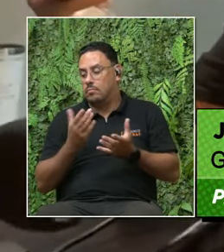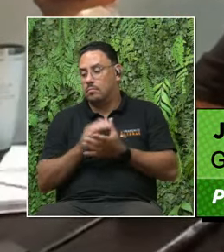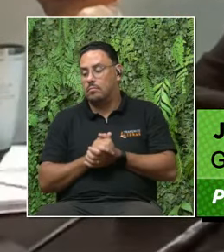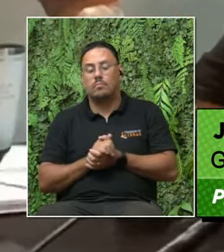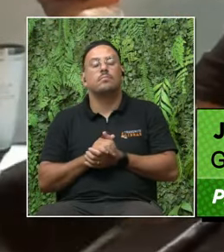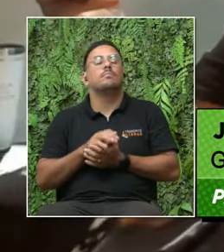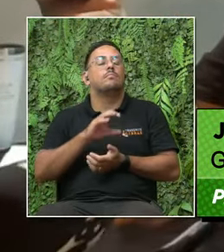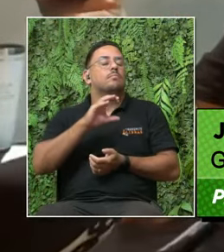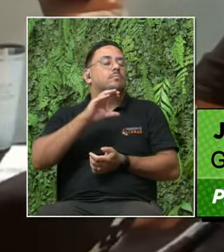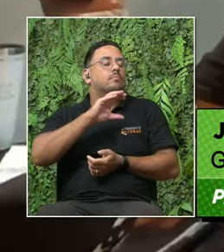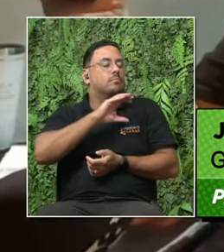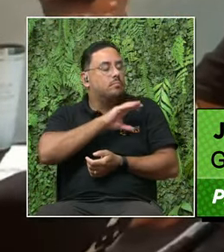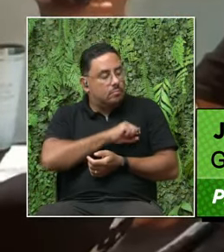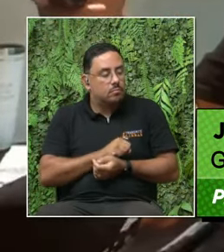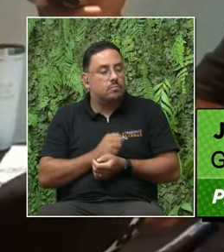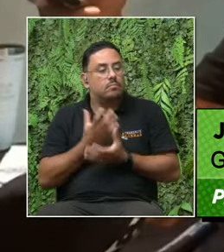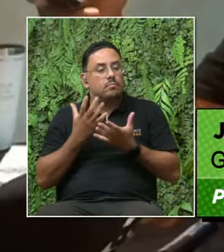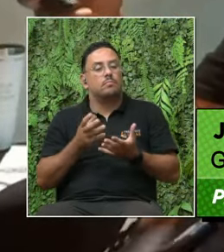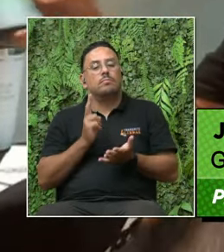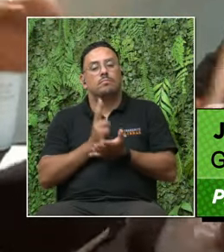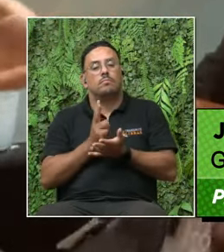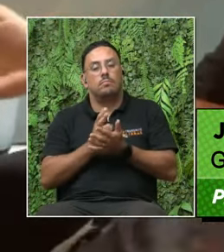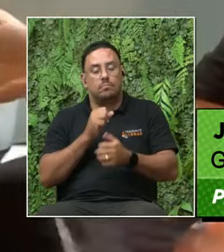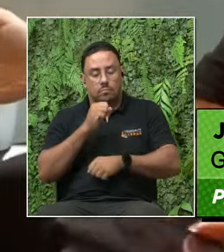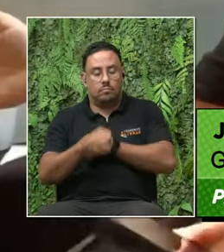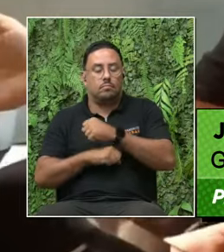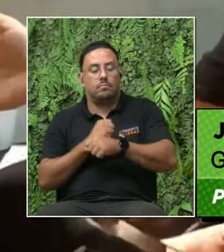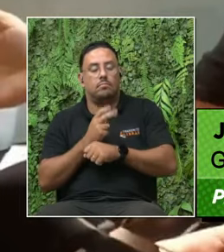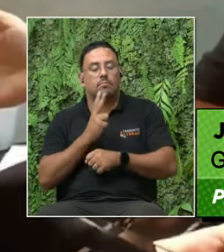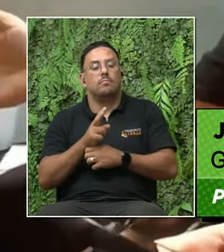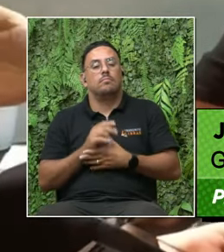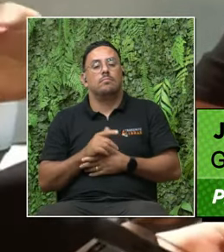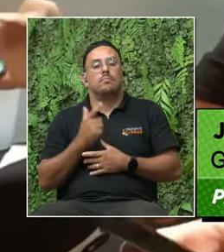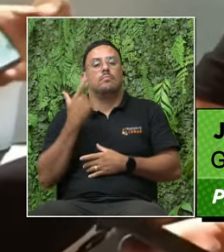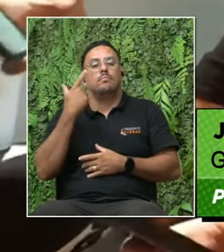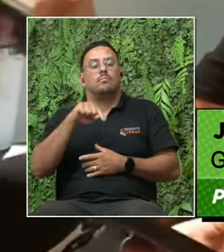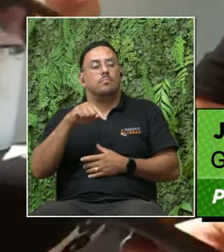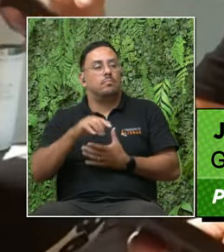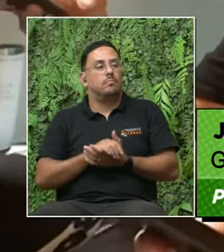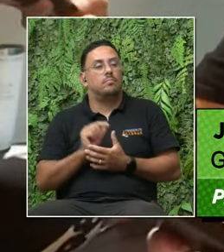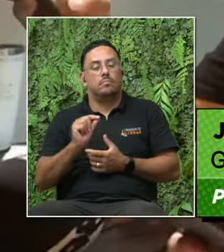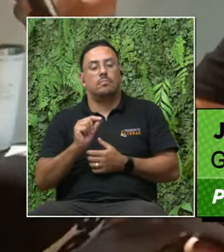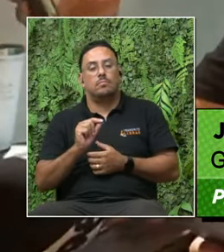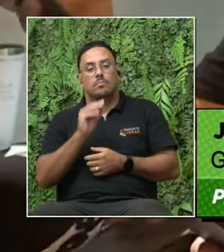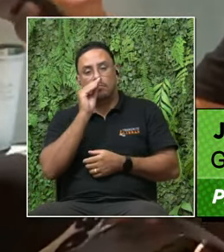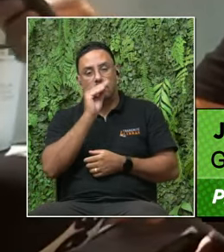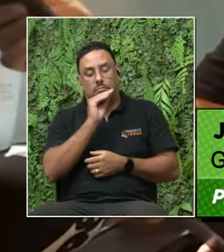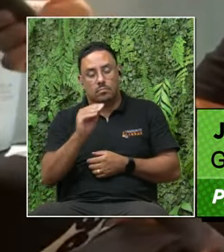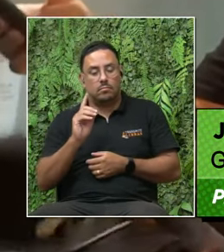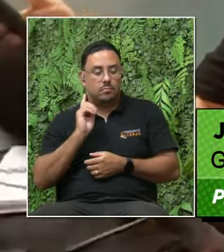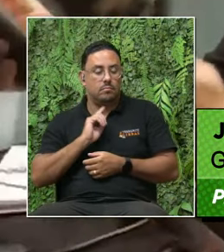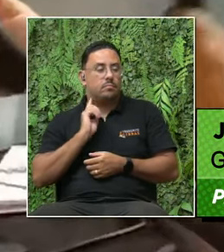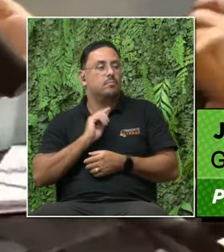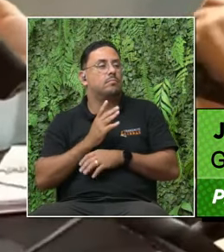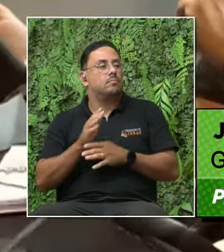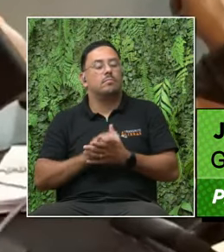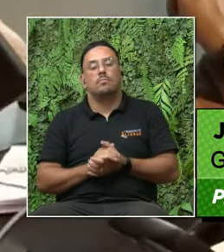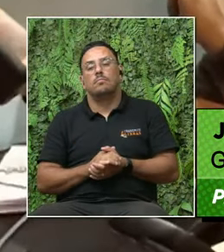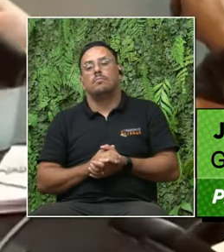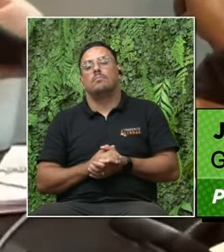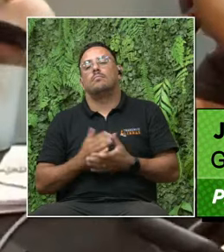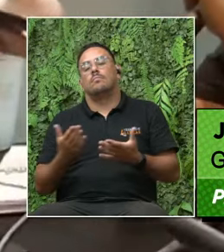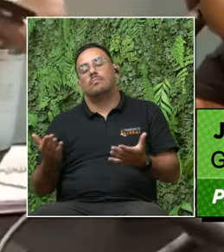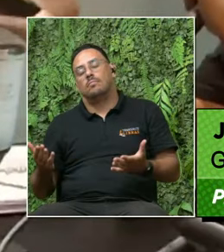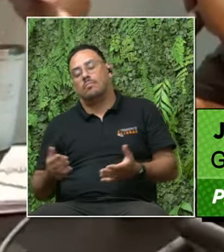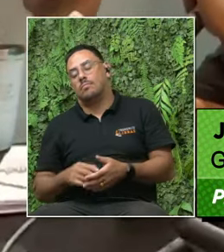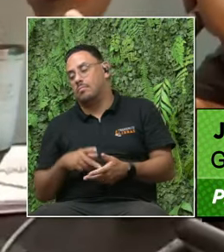adoro e que seja assim todo ano a gente conquiste porque quem desfaz do campeonato não merece conquistá-lo Ah não